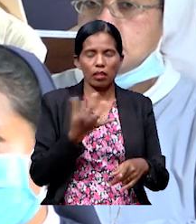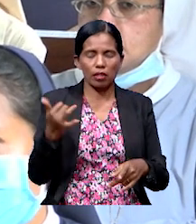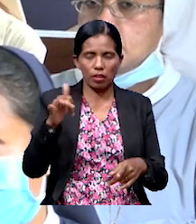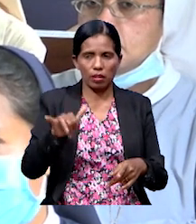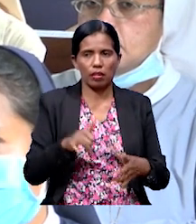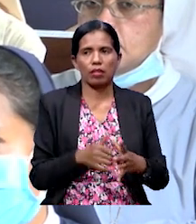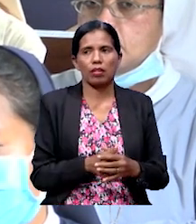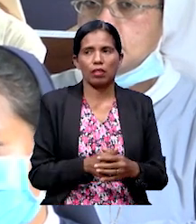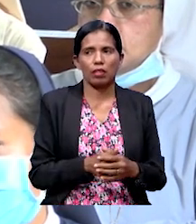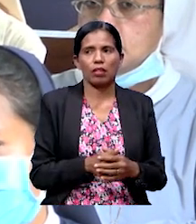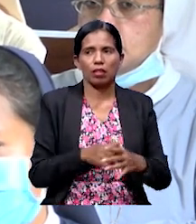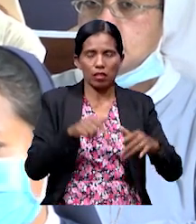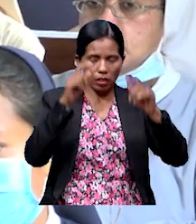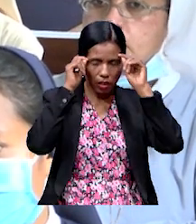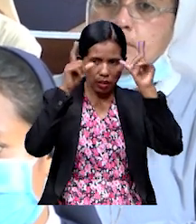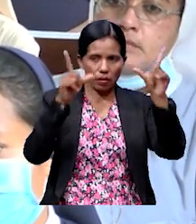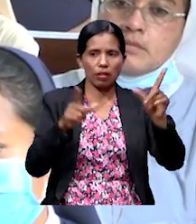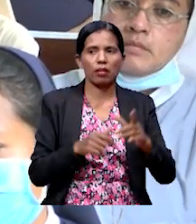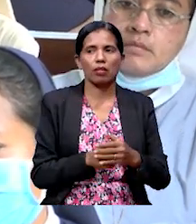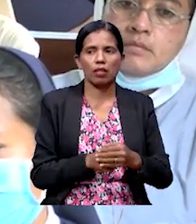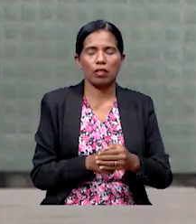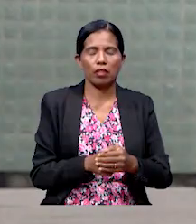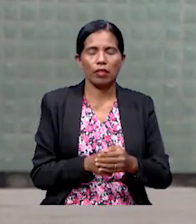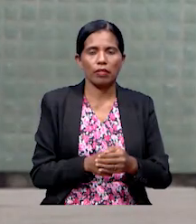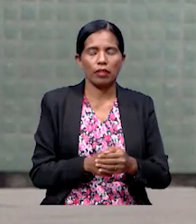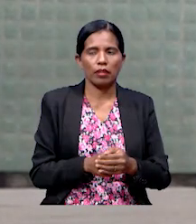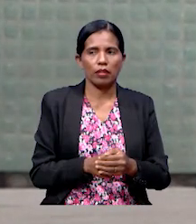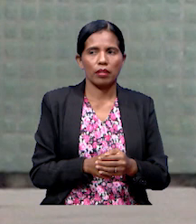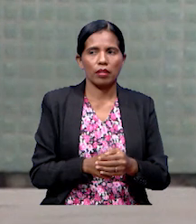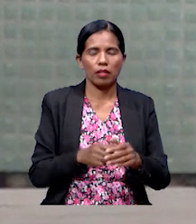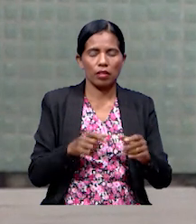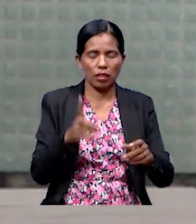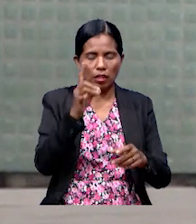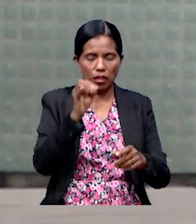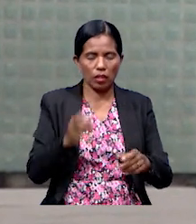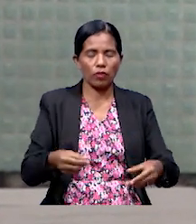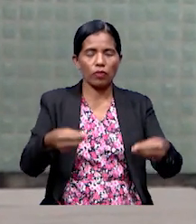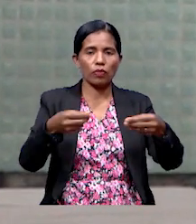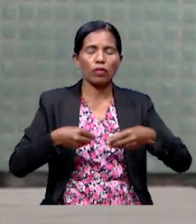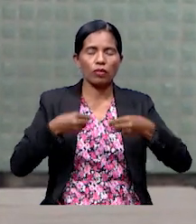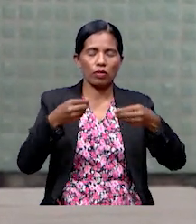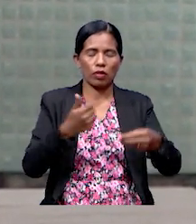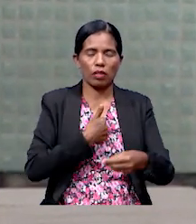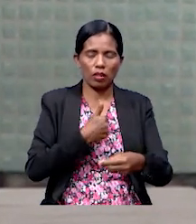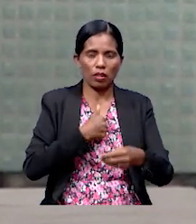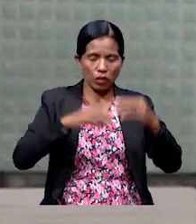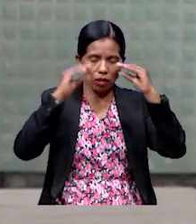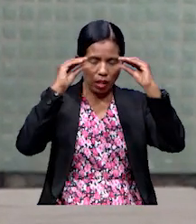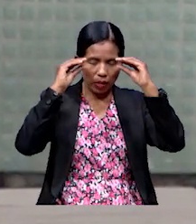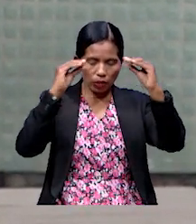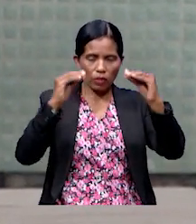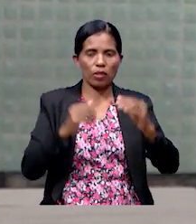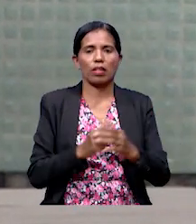ia timor particularmente ia diocese de Dili nia fon ini antama kuaze ia seminario de